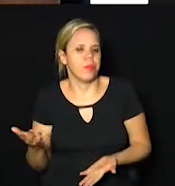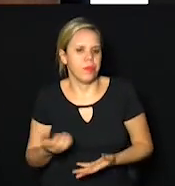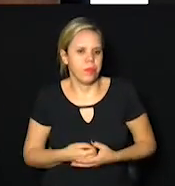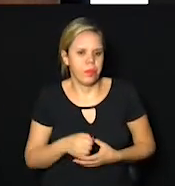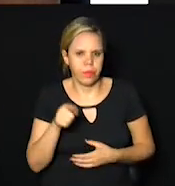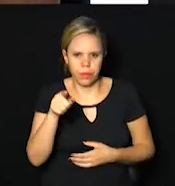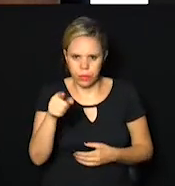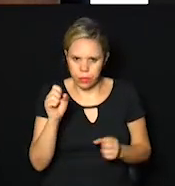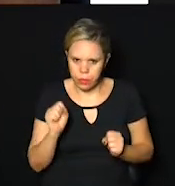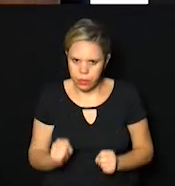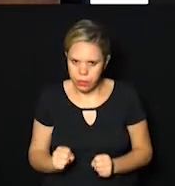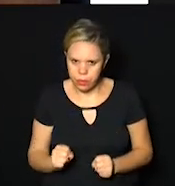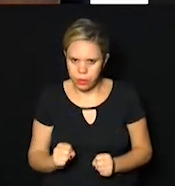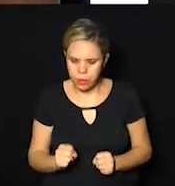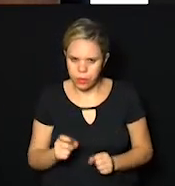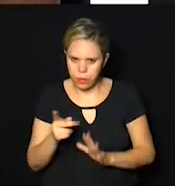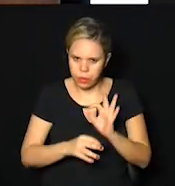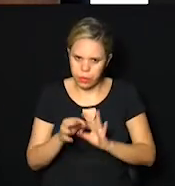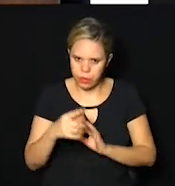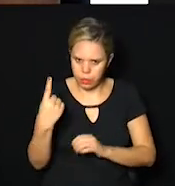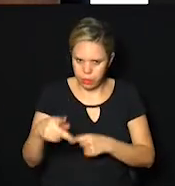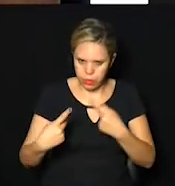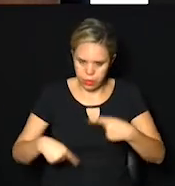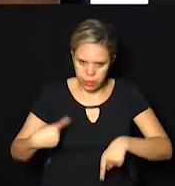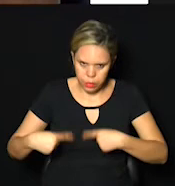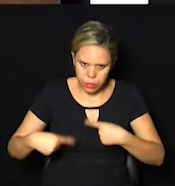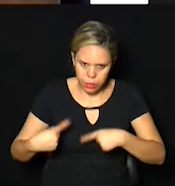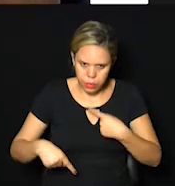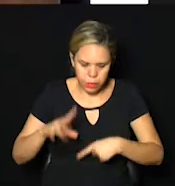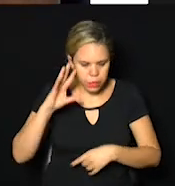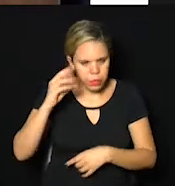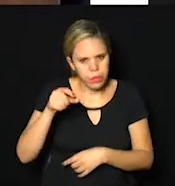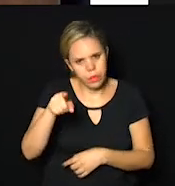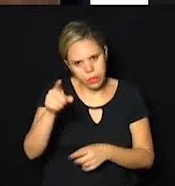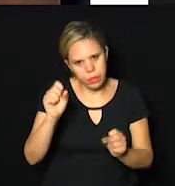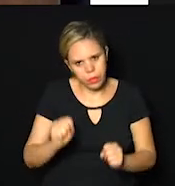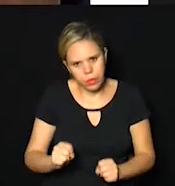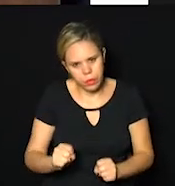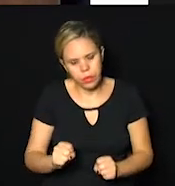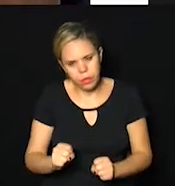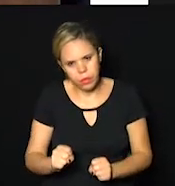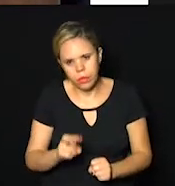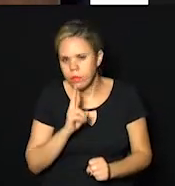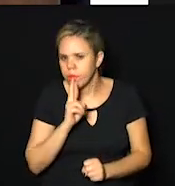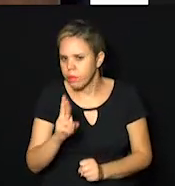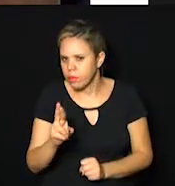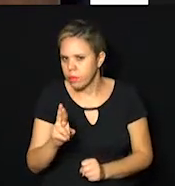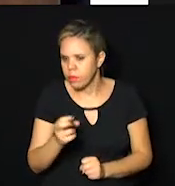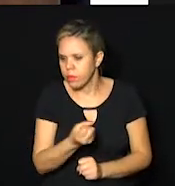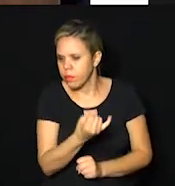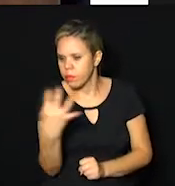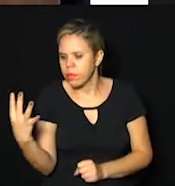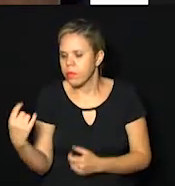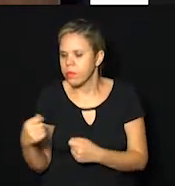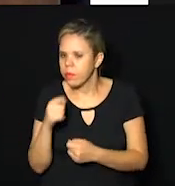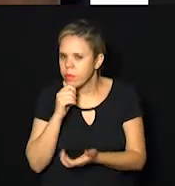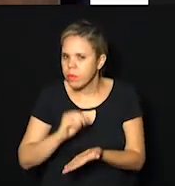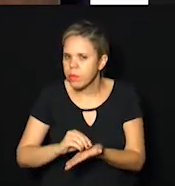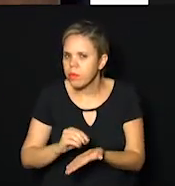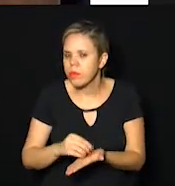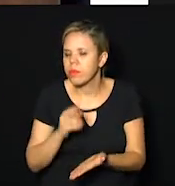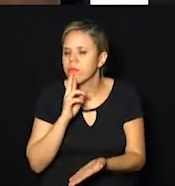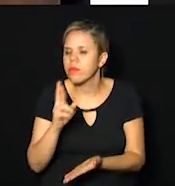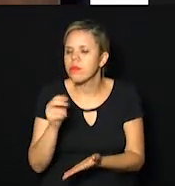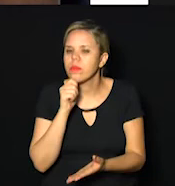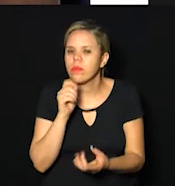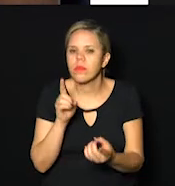você pode, como seu projeto político, entender que você pode responder a demandas que não foram atendidas, ou responder